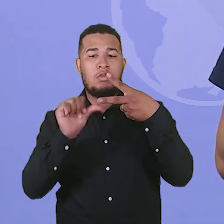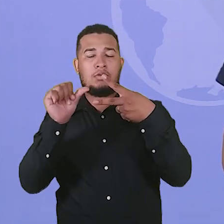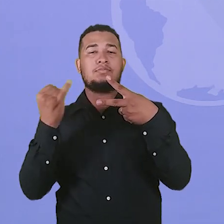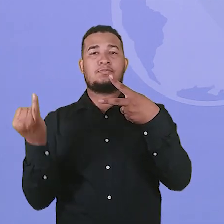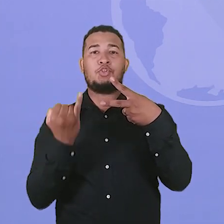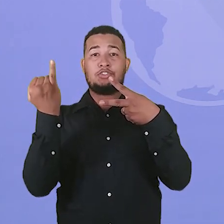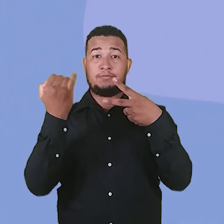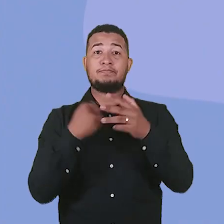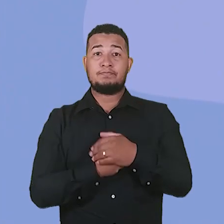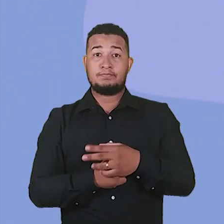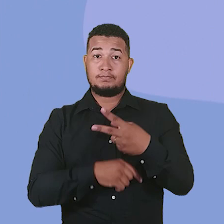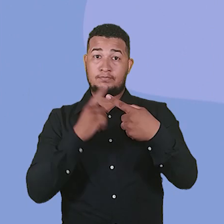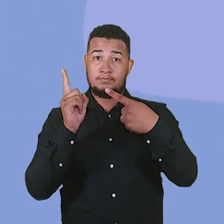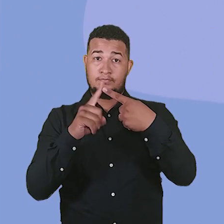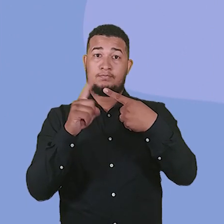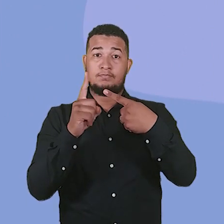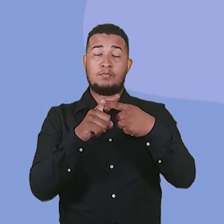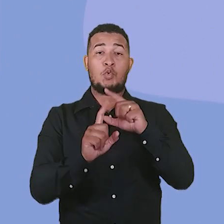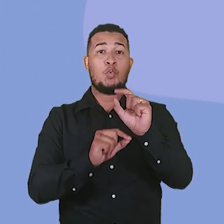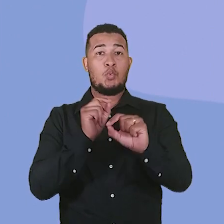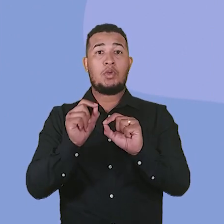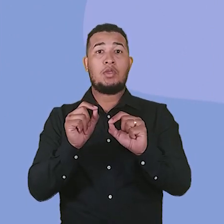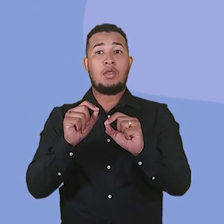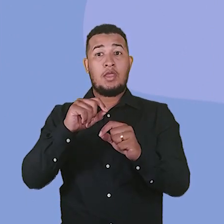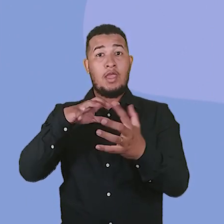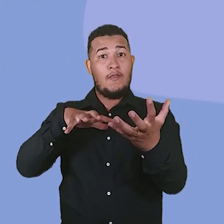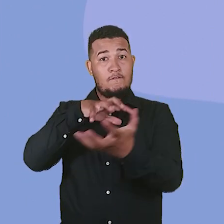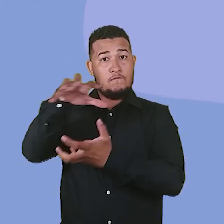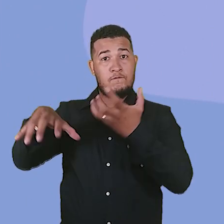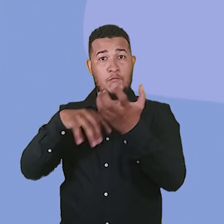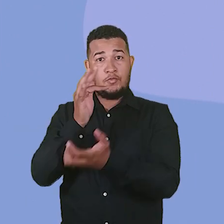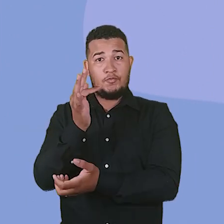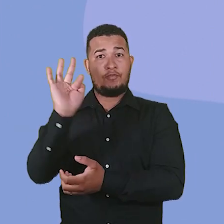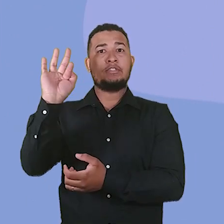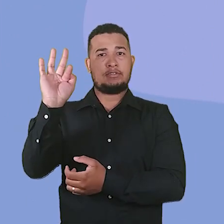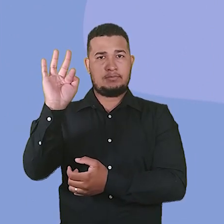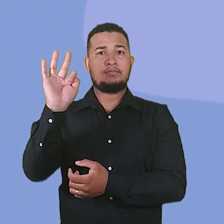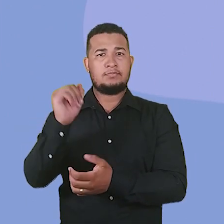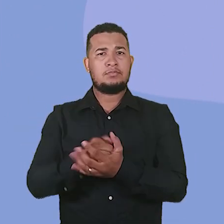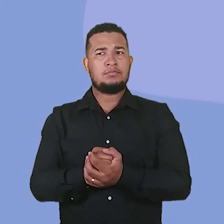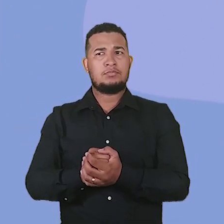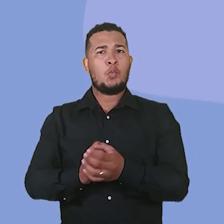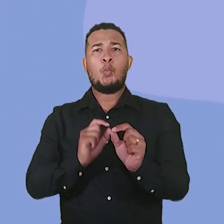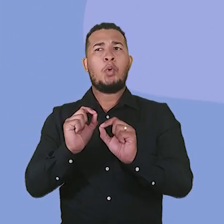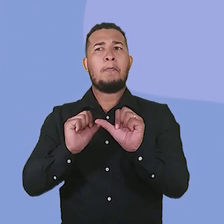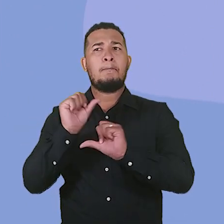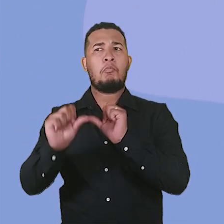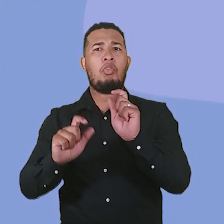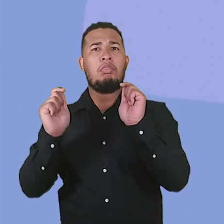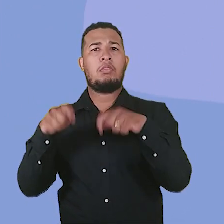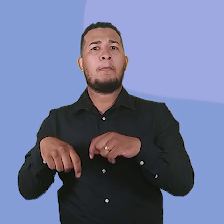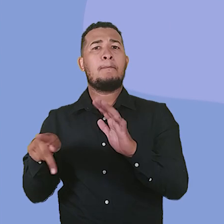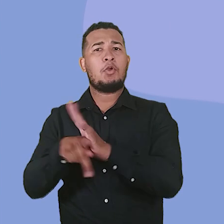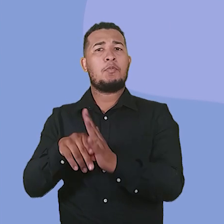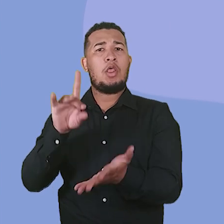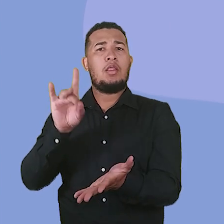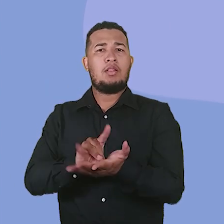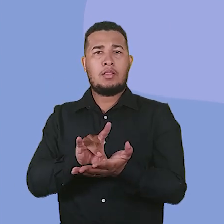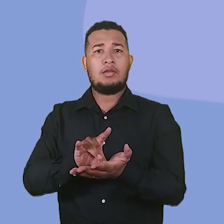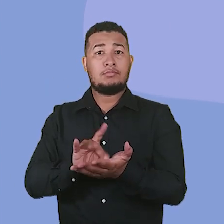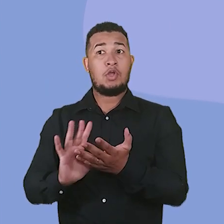mudanças importantes. Primeiro, nós temos a Revolução Francesa. Que tipo de transformação para a